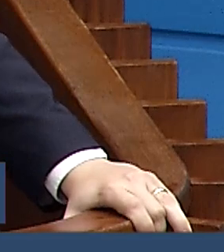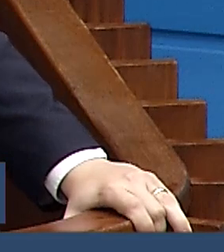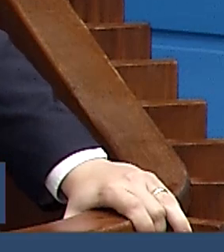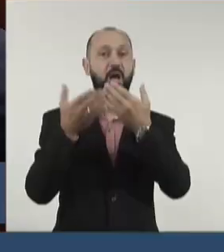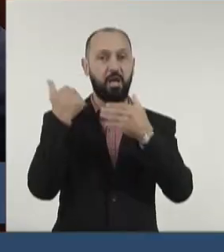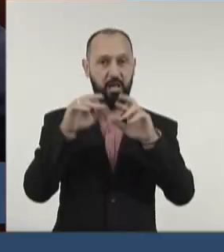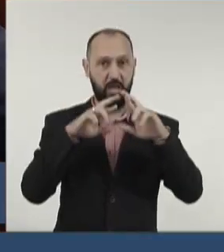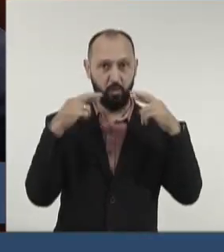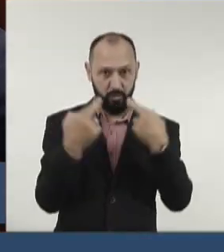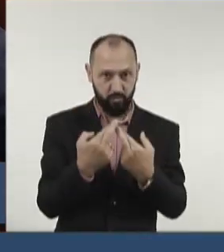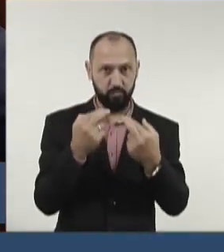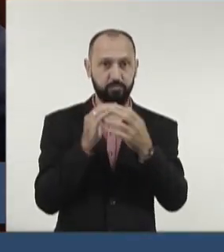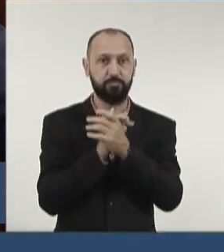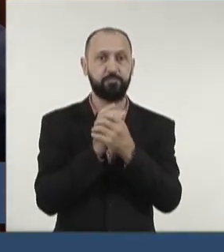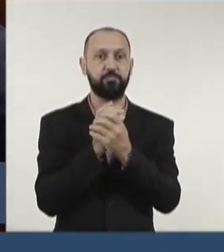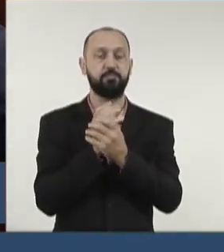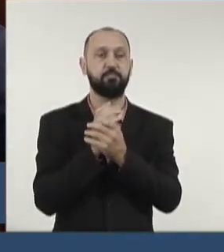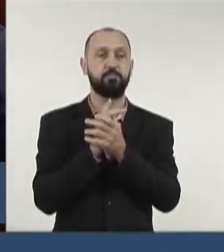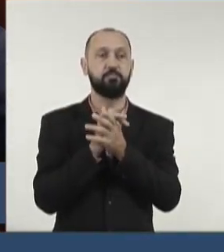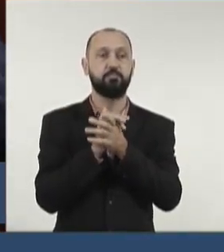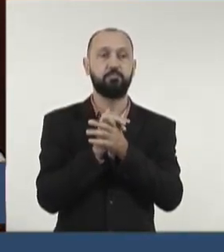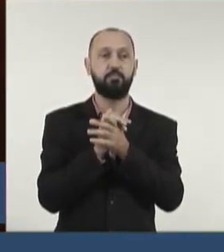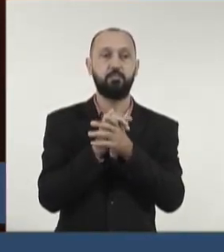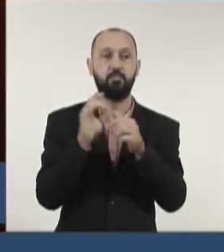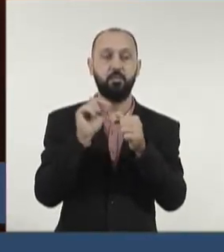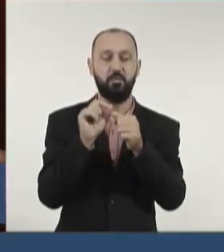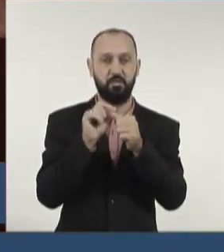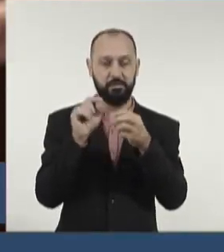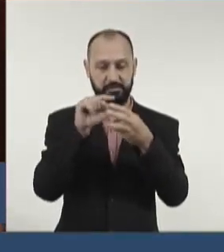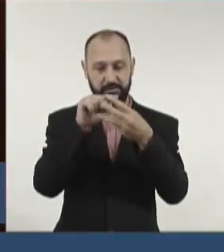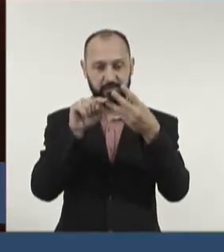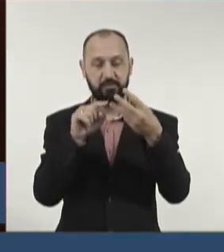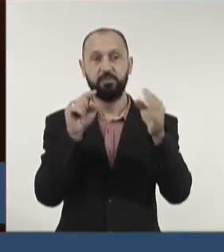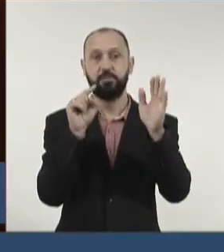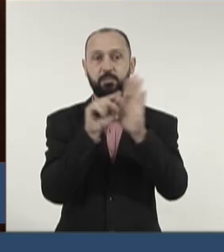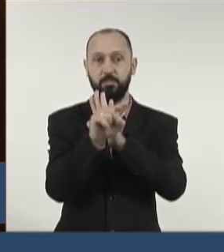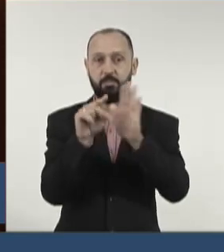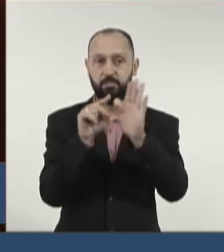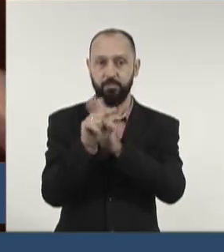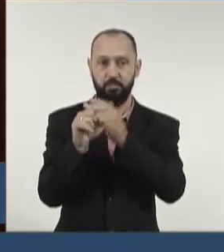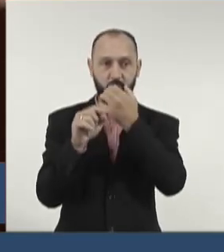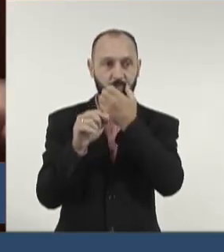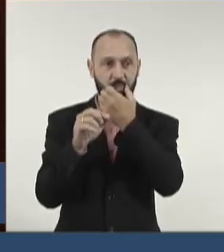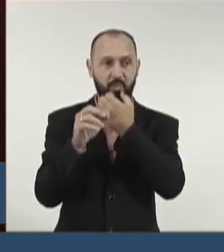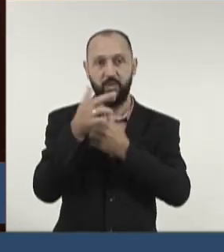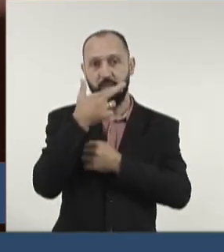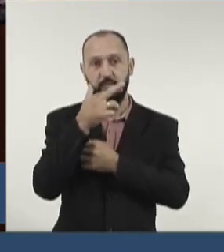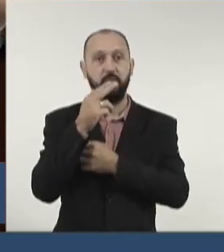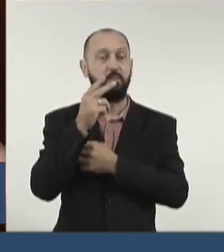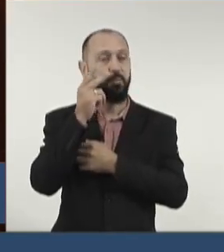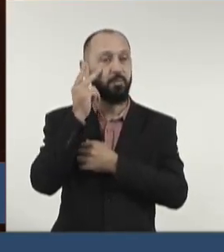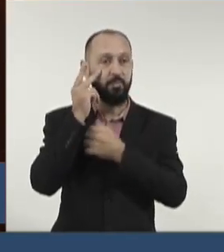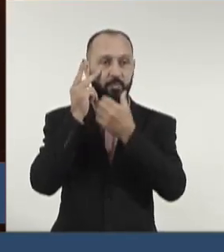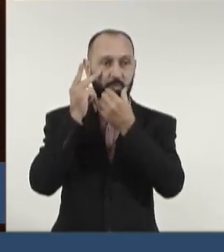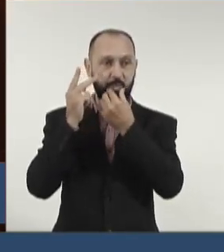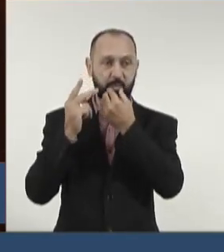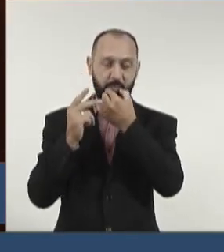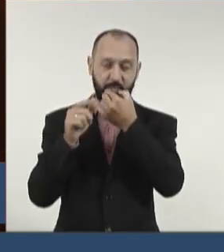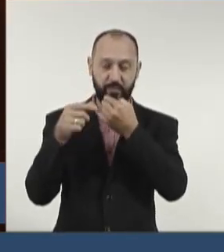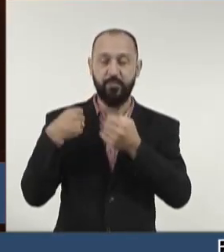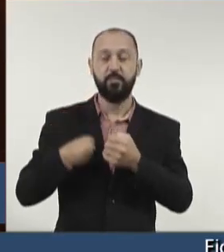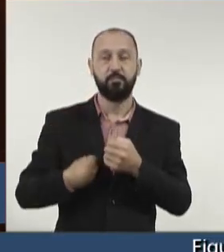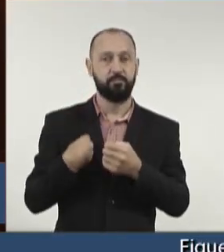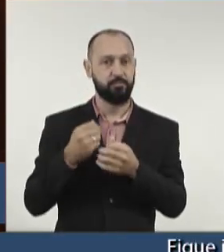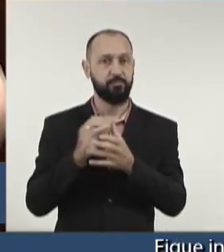naquela reunião, e eu fiz 3 perguntas, deputado Renato Câmara, deputado Pedro Kemp, vossas excelências estiveram